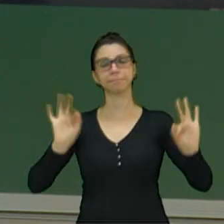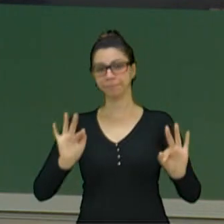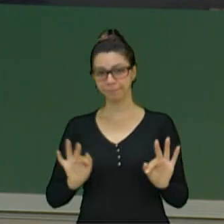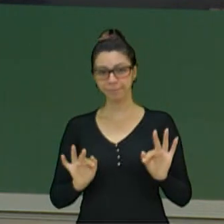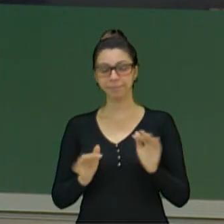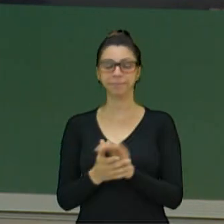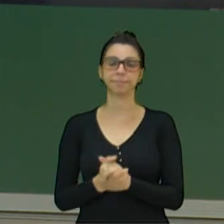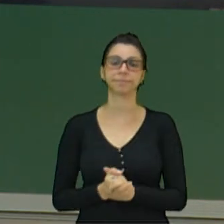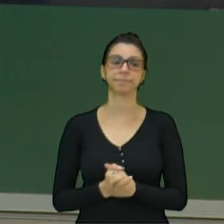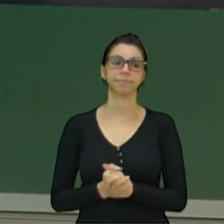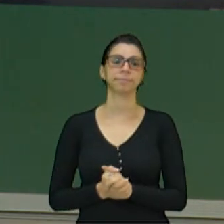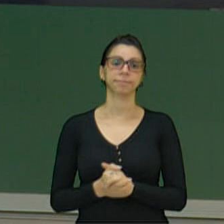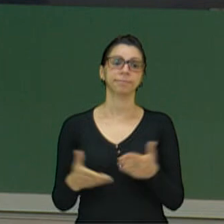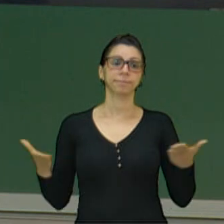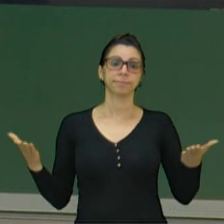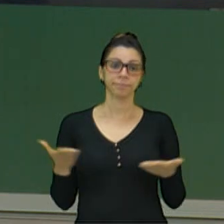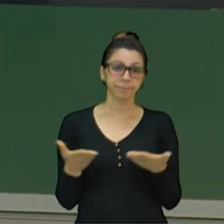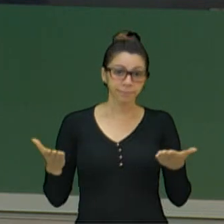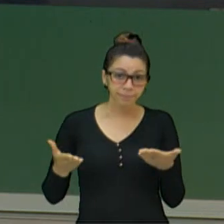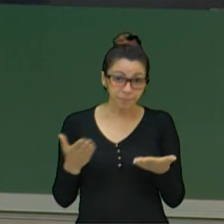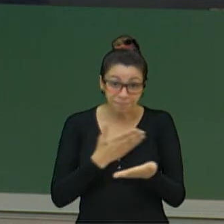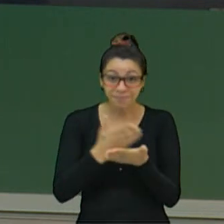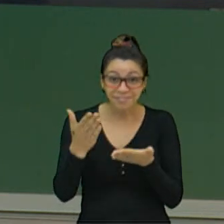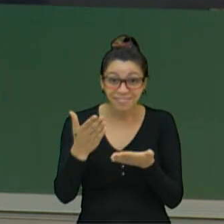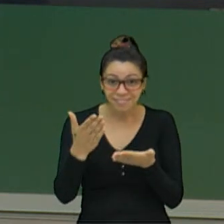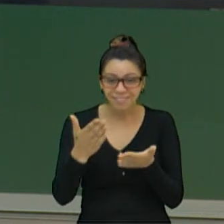fazem. Então agora, vamos começar?